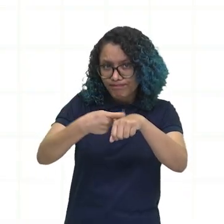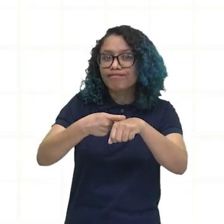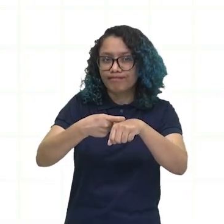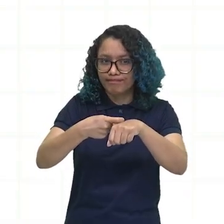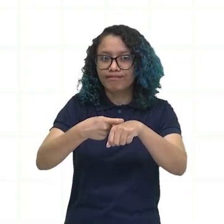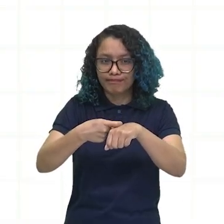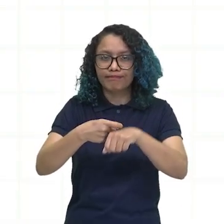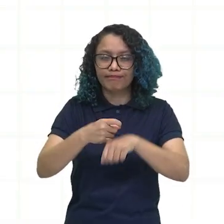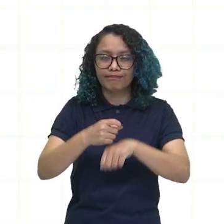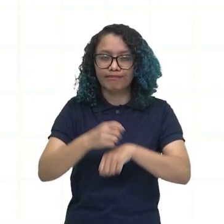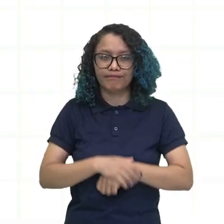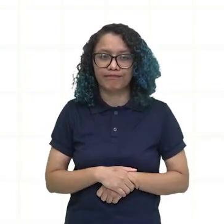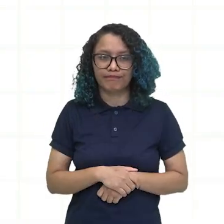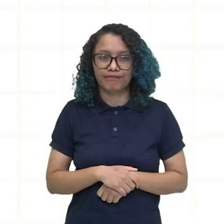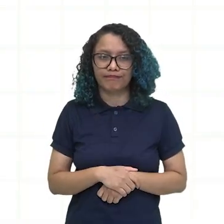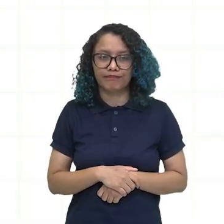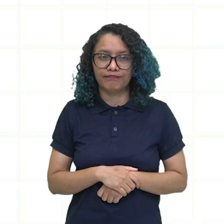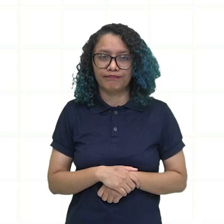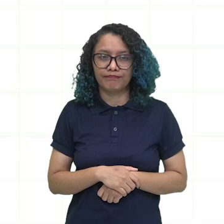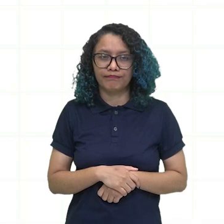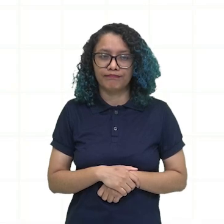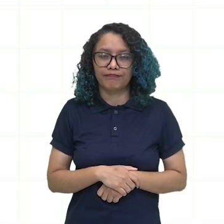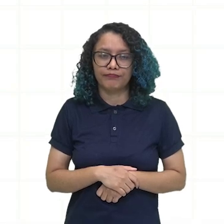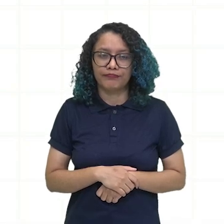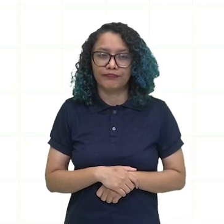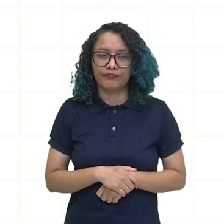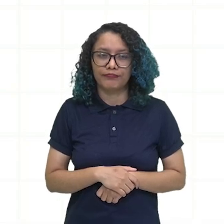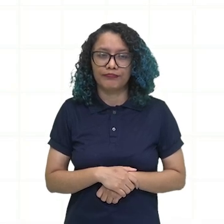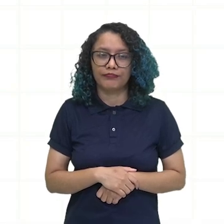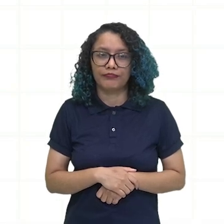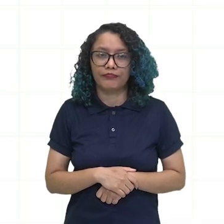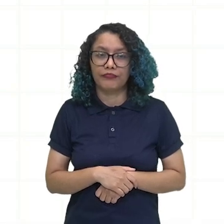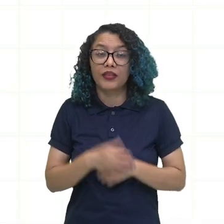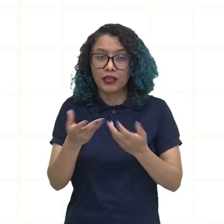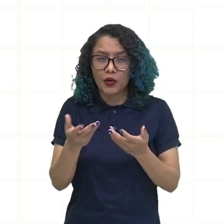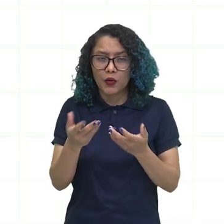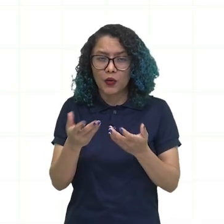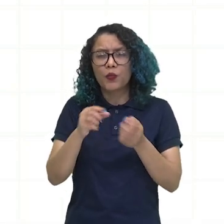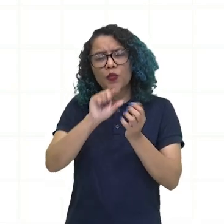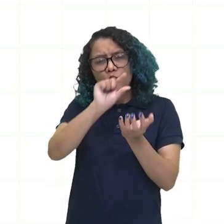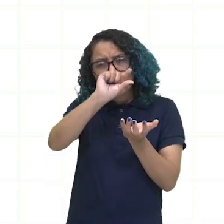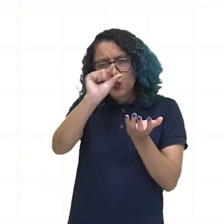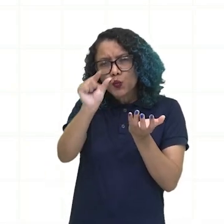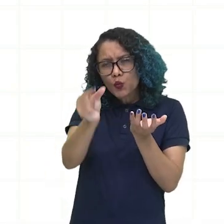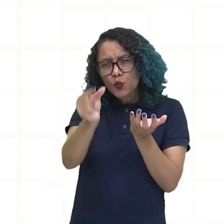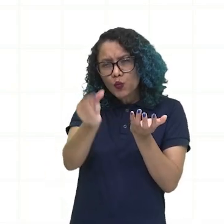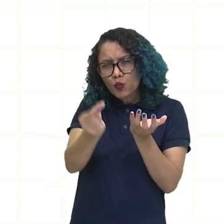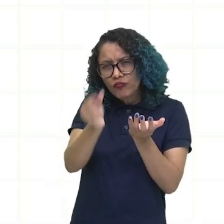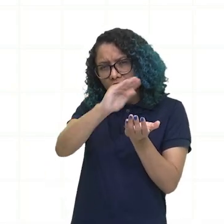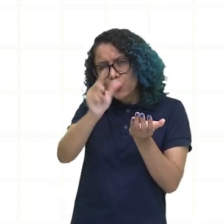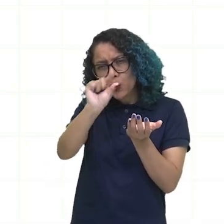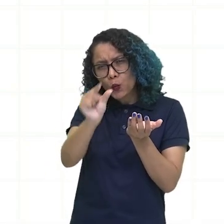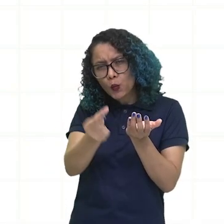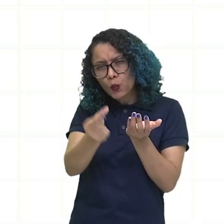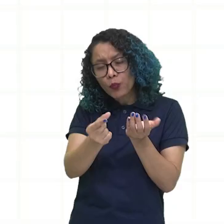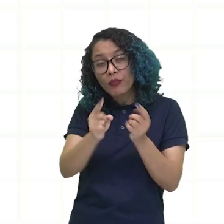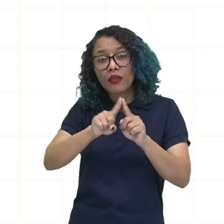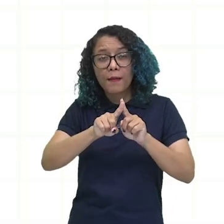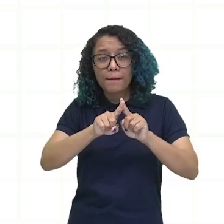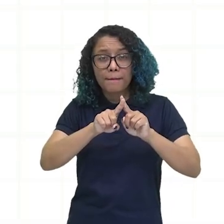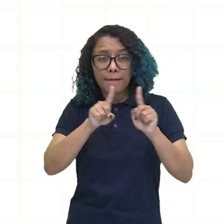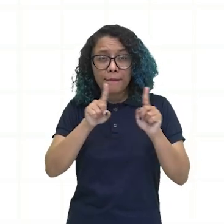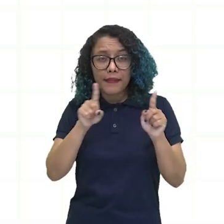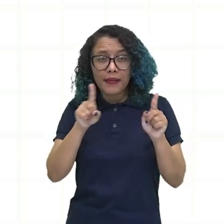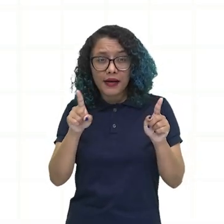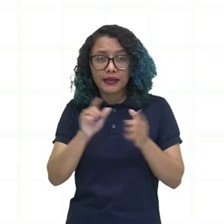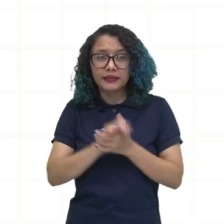de nós estarmos falando, da professora está dizendo que é uma camada fina, porém, ela é composta por o